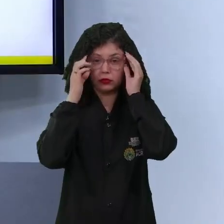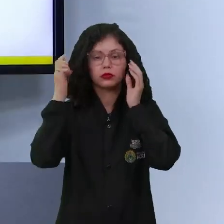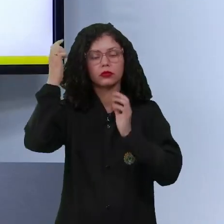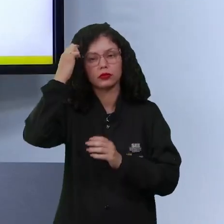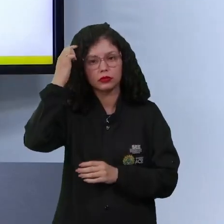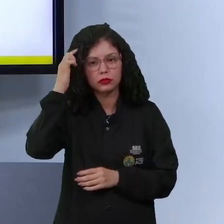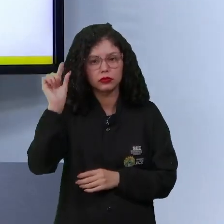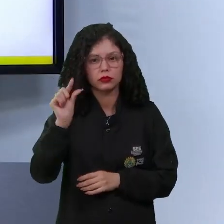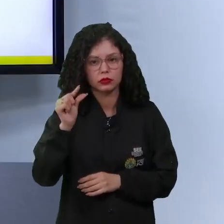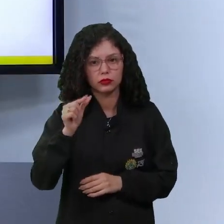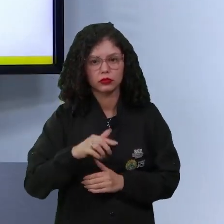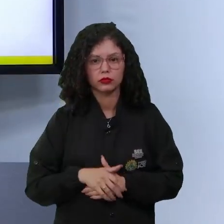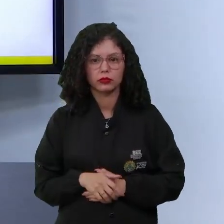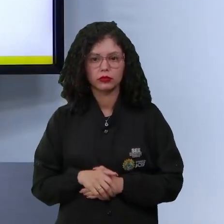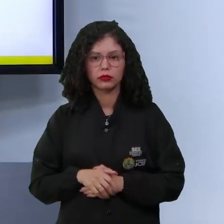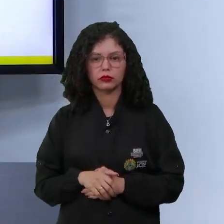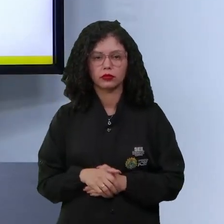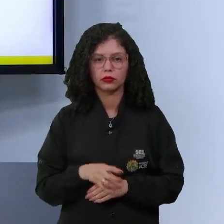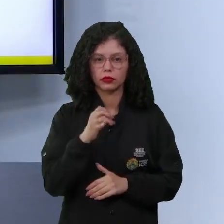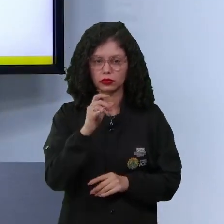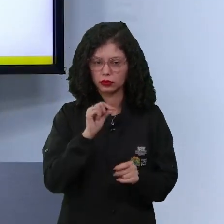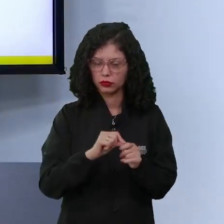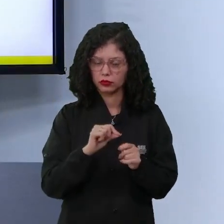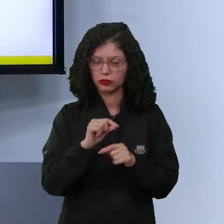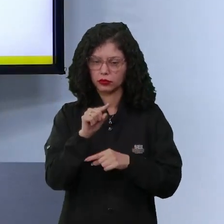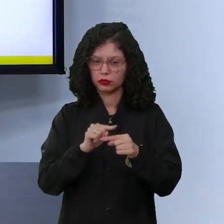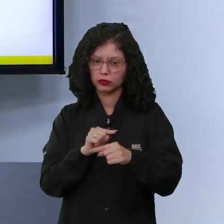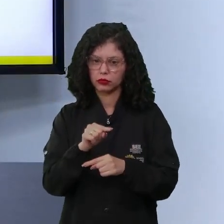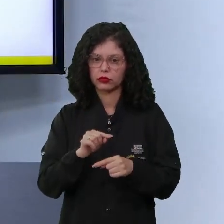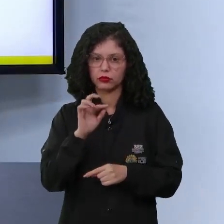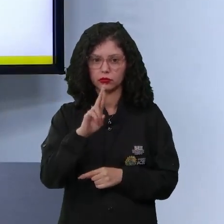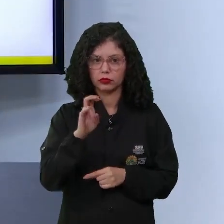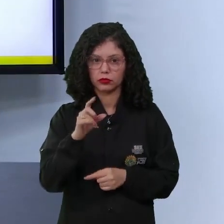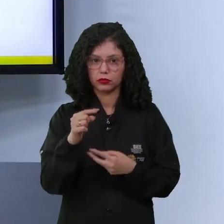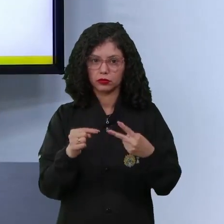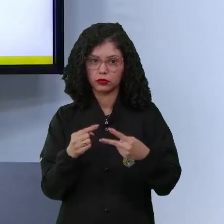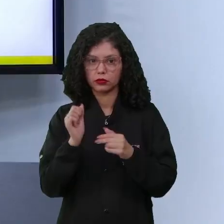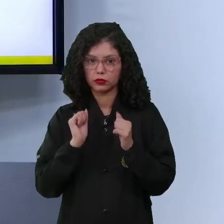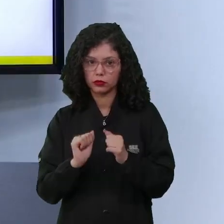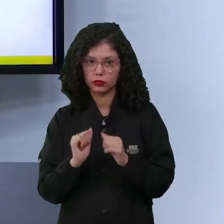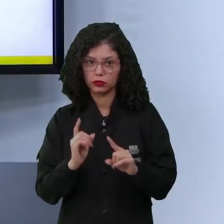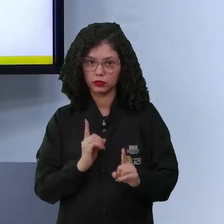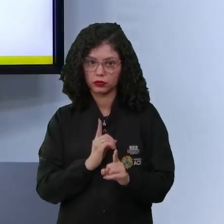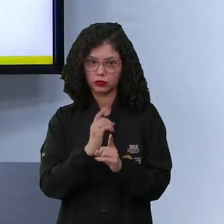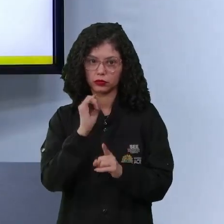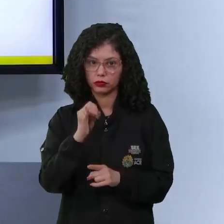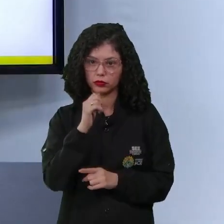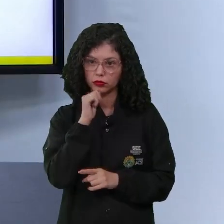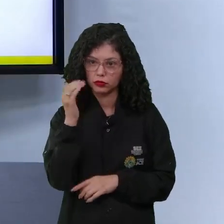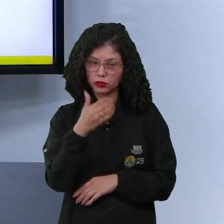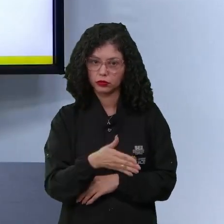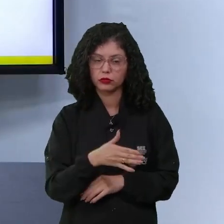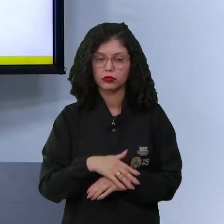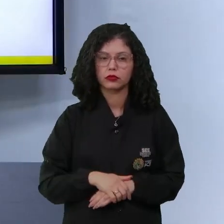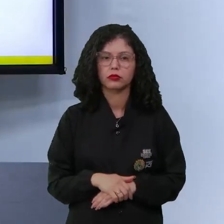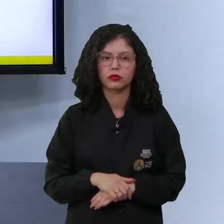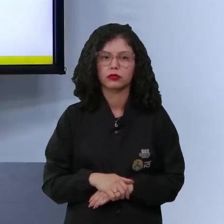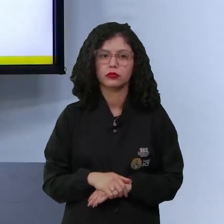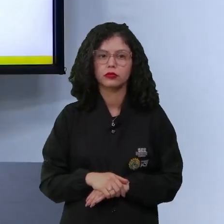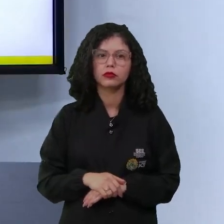um pouquinho. Se eu fizer a divisão, a razão entre eles, eu posso verificar se eles são diretamente